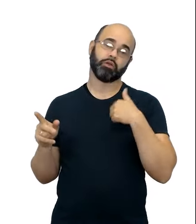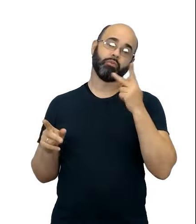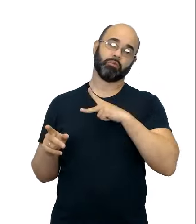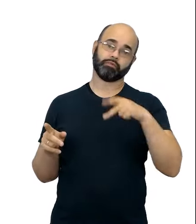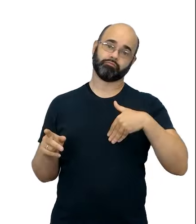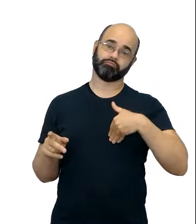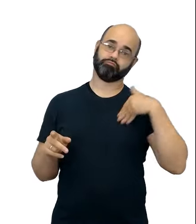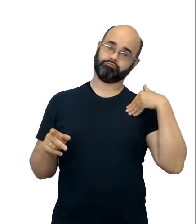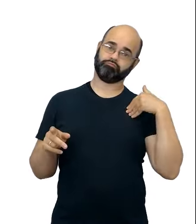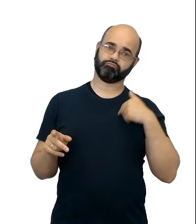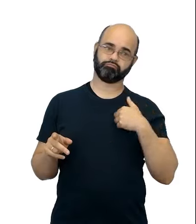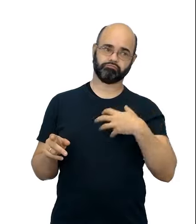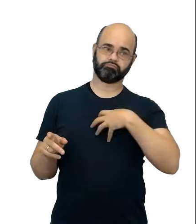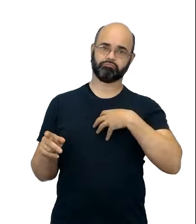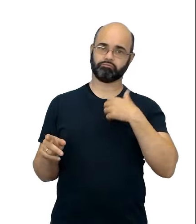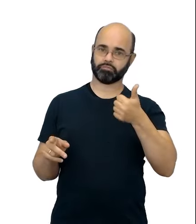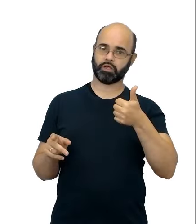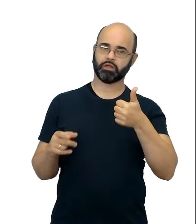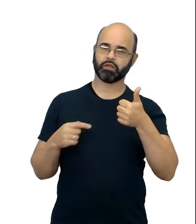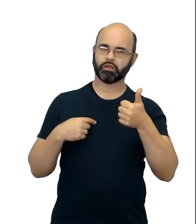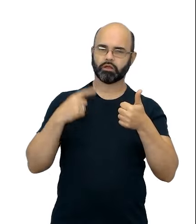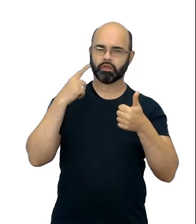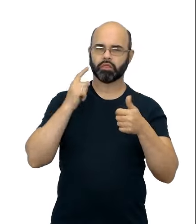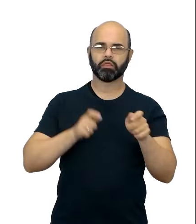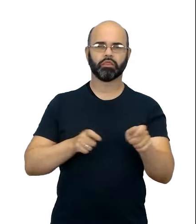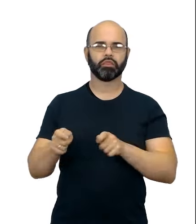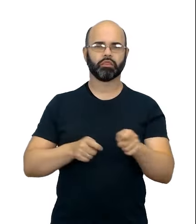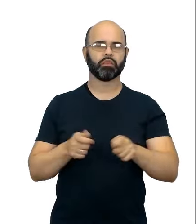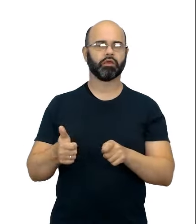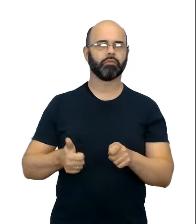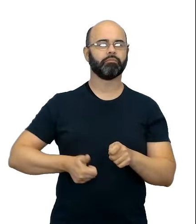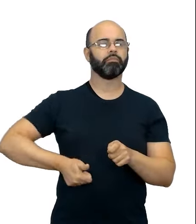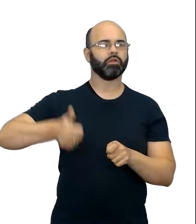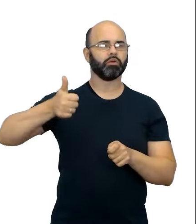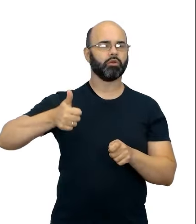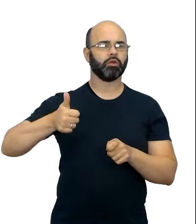satisfação de que isso está sendo veiculado com maior